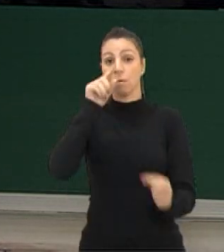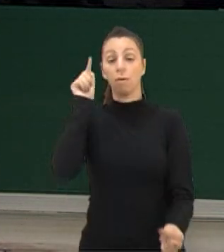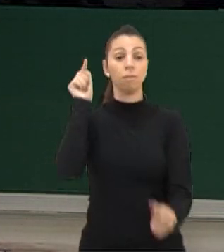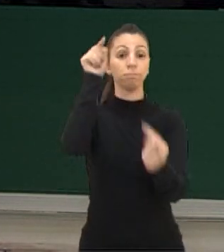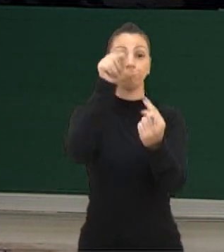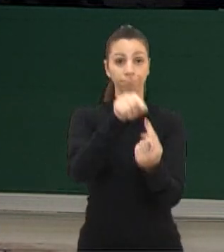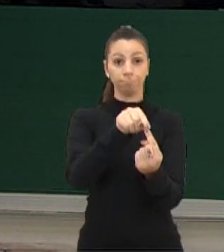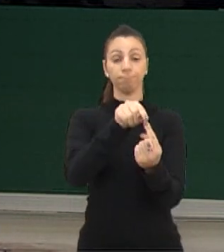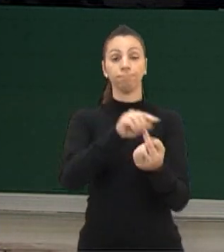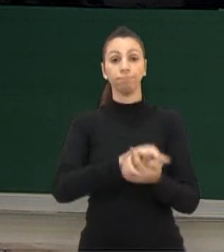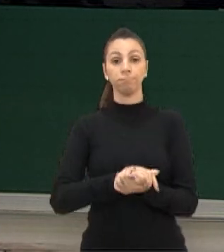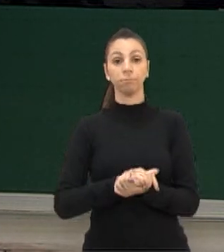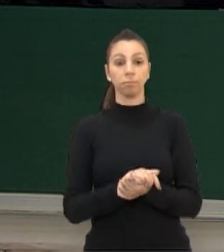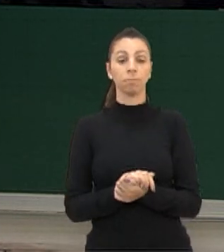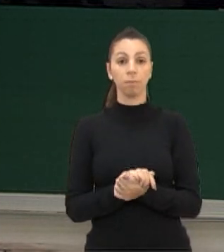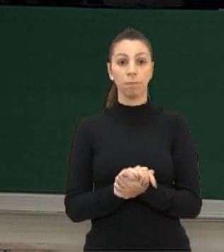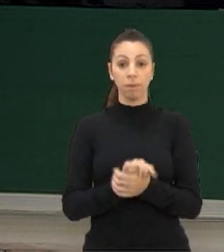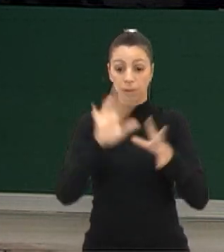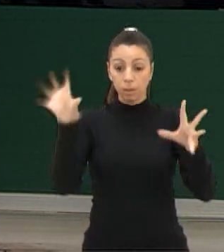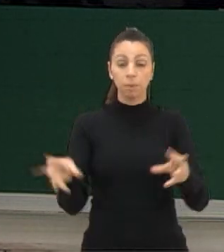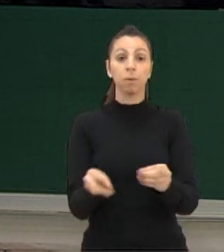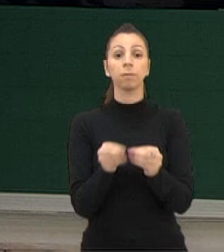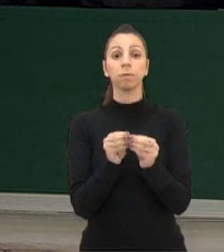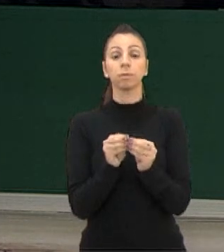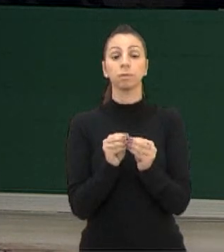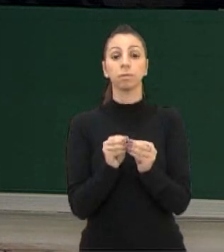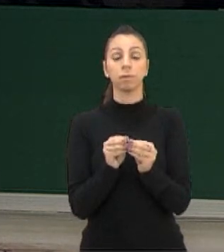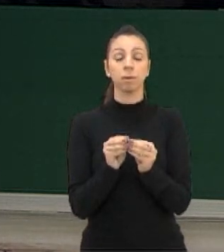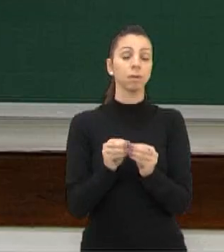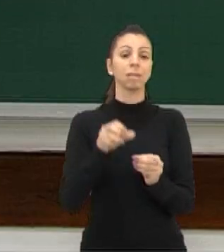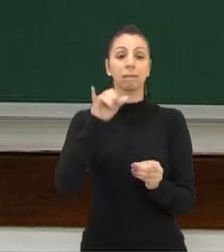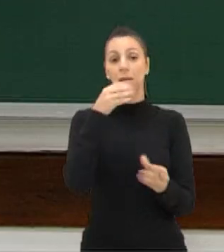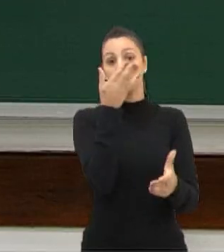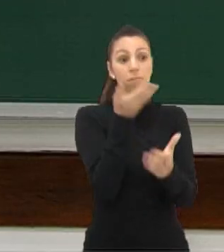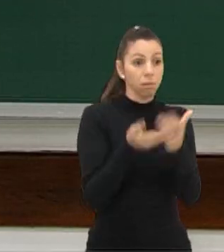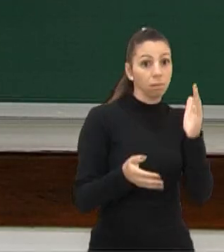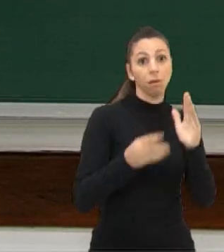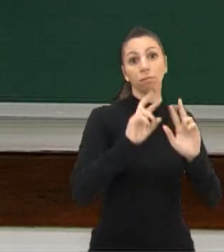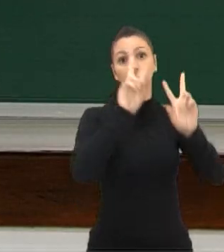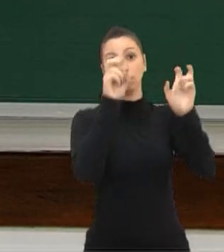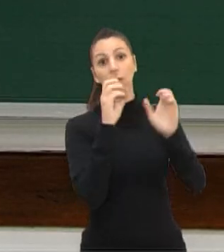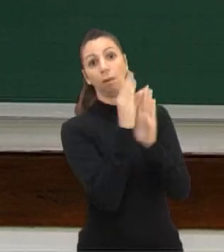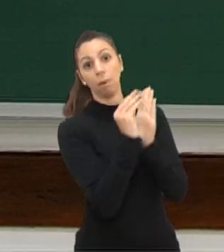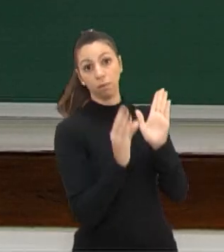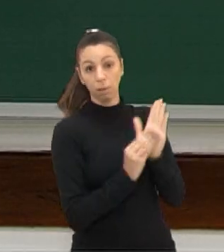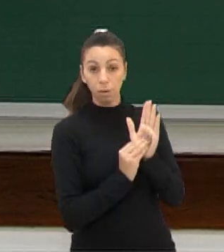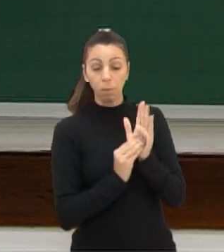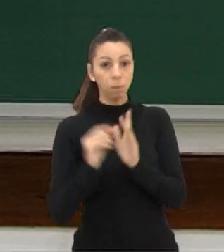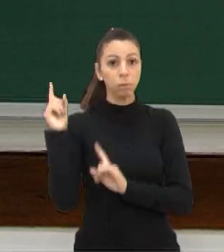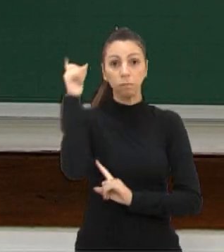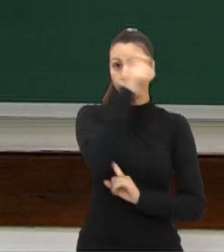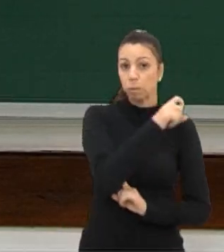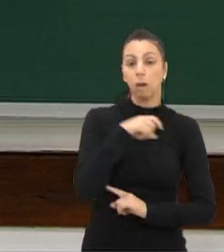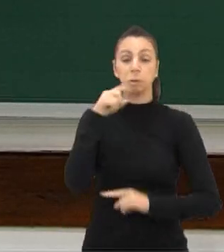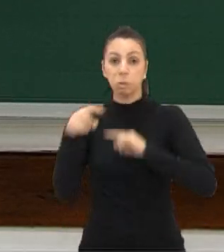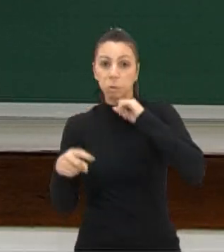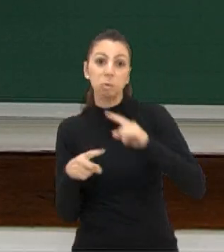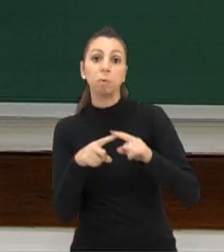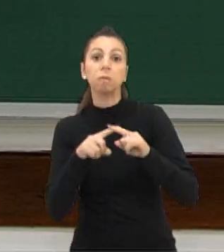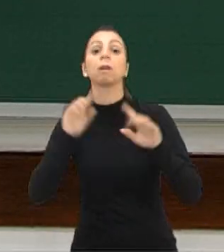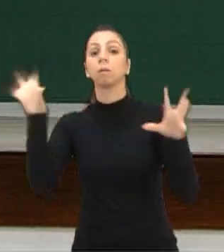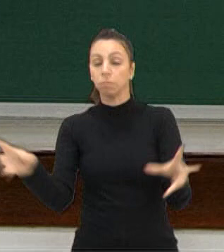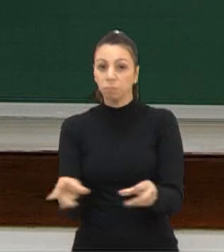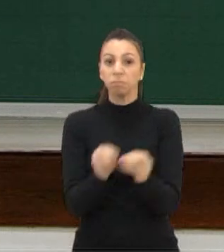objetiva, para você ter uma revisão, você que perdeu alguma coisa, você que está com alguma dificuldade, hoje é a chance de você rever e retomar esses